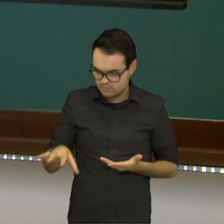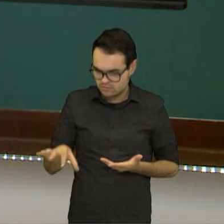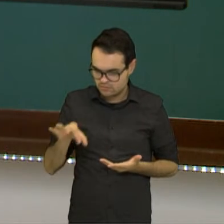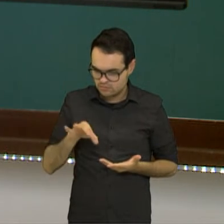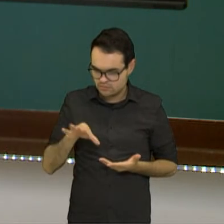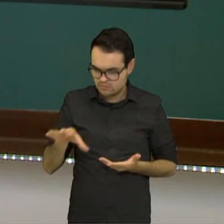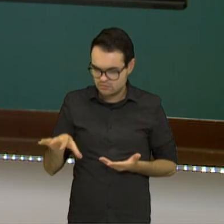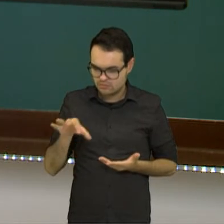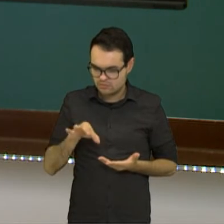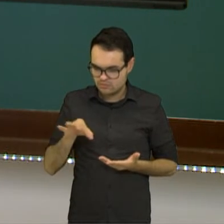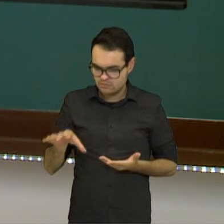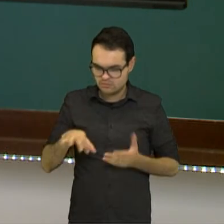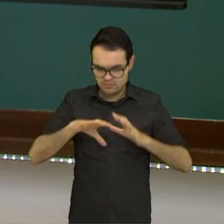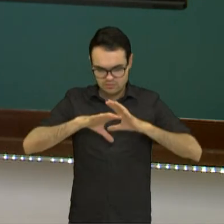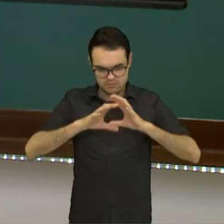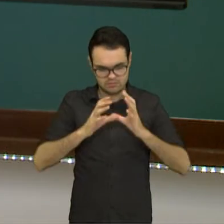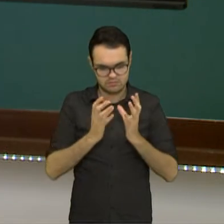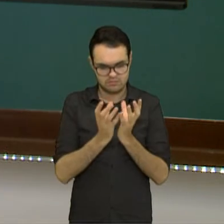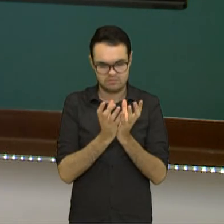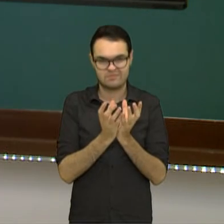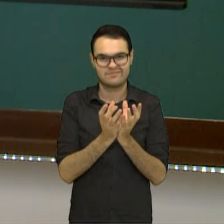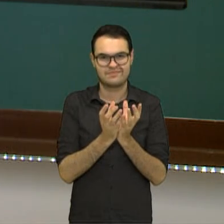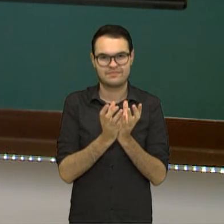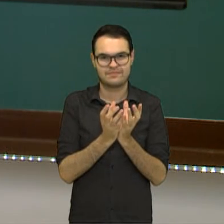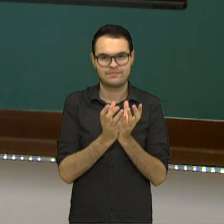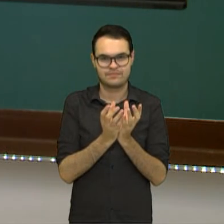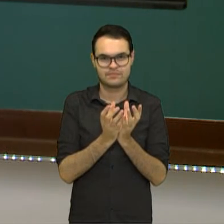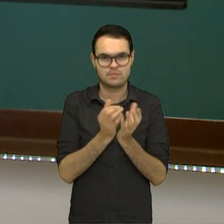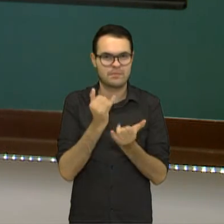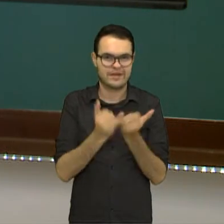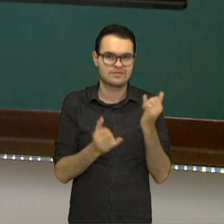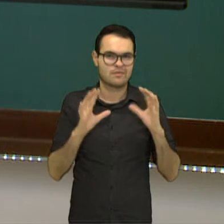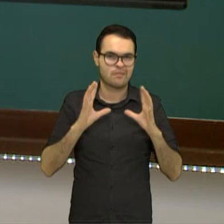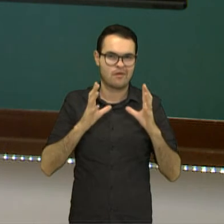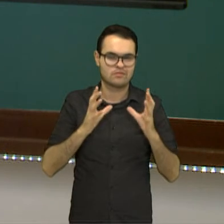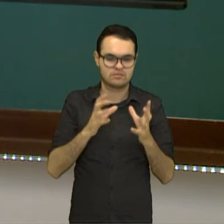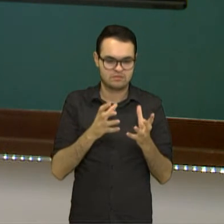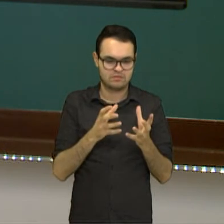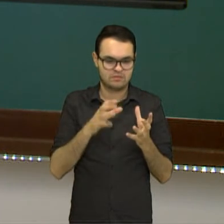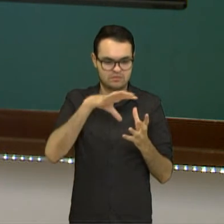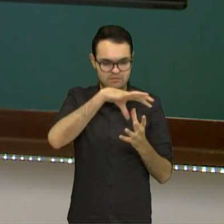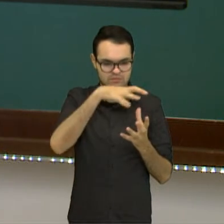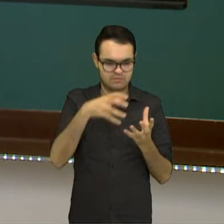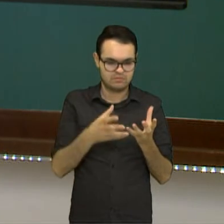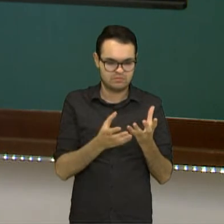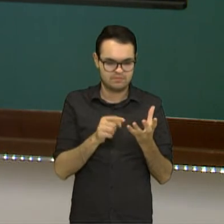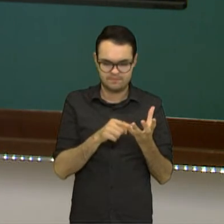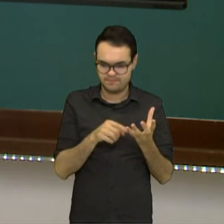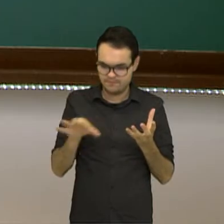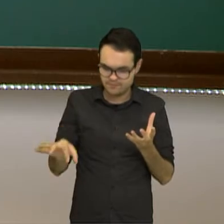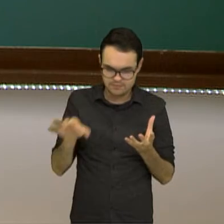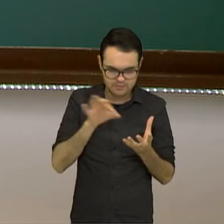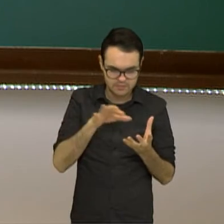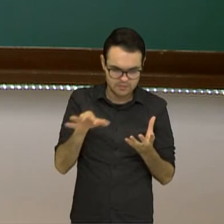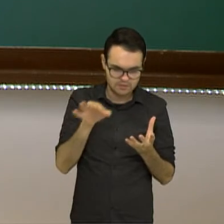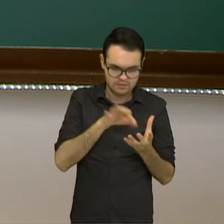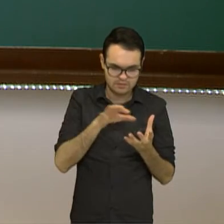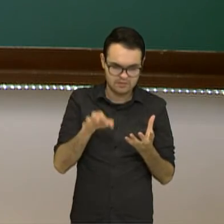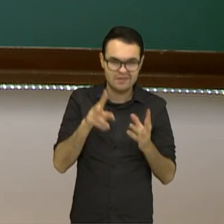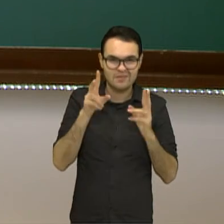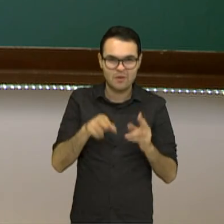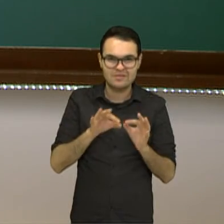para preencher uma esfera, esfera é como se fosse a bola, de raio igual à distância da Terra e o